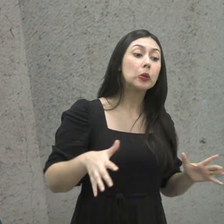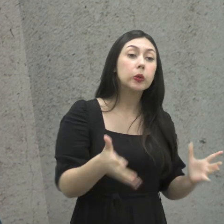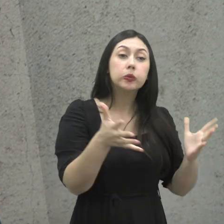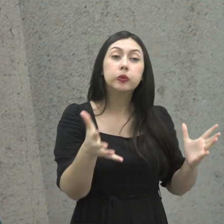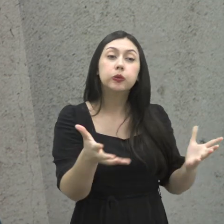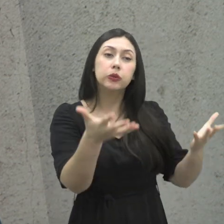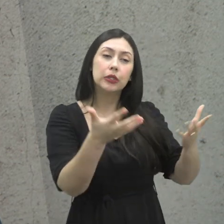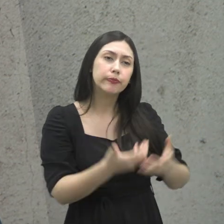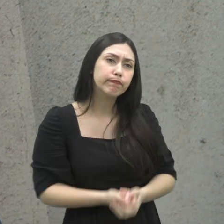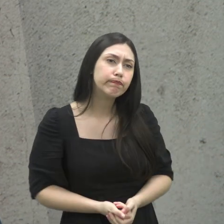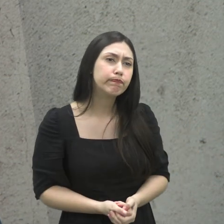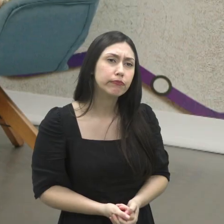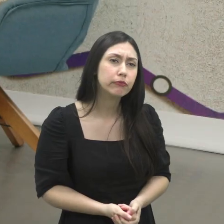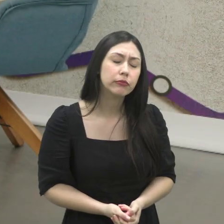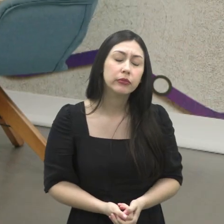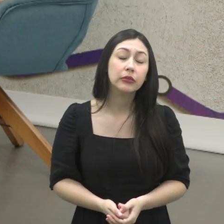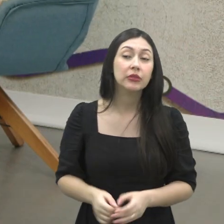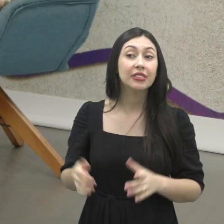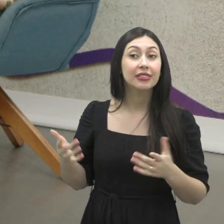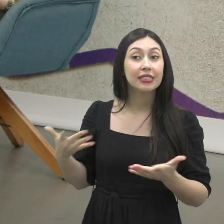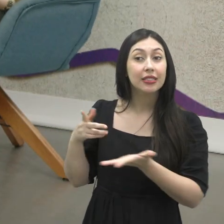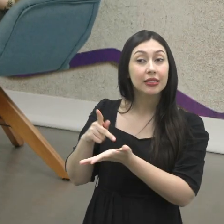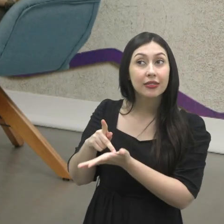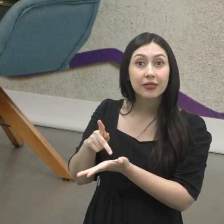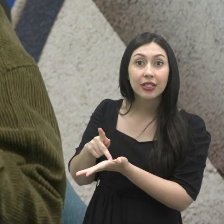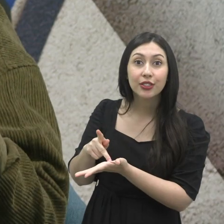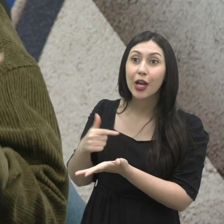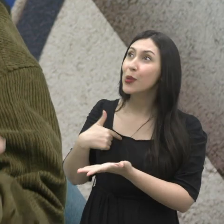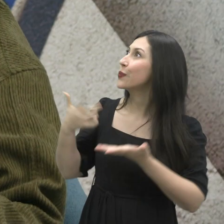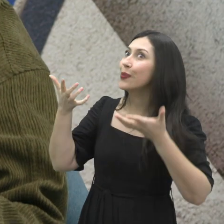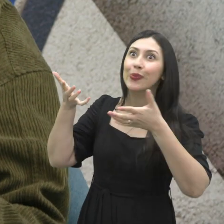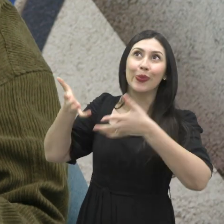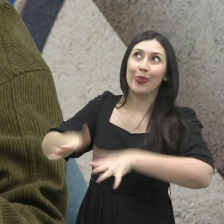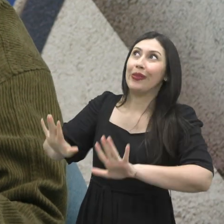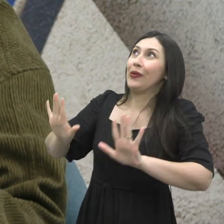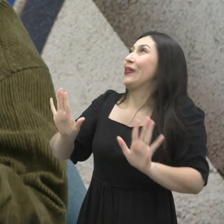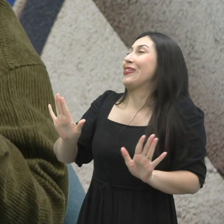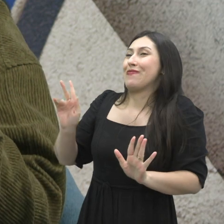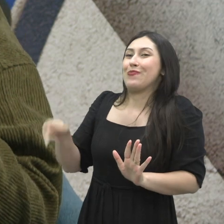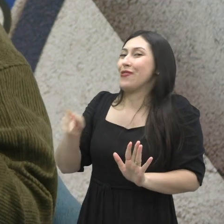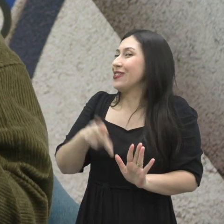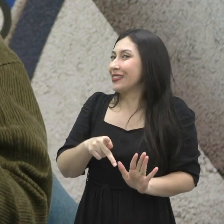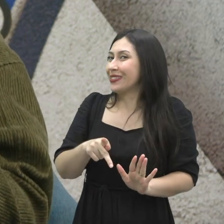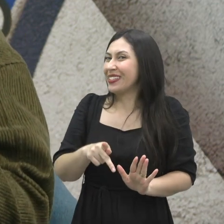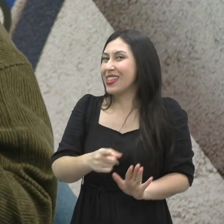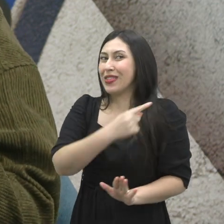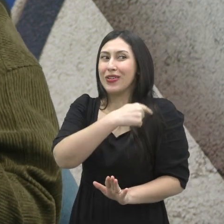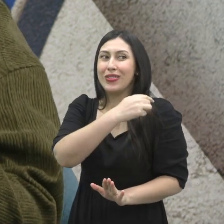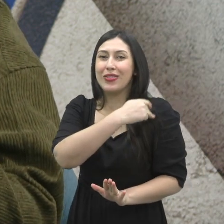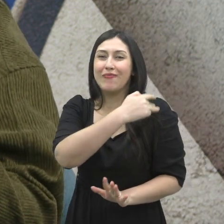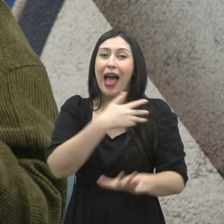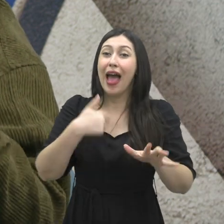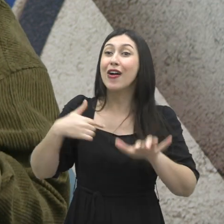essa carreira também? Na verdade, eu nunca quis ser professora. Quando eu estava no ensino médio, eu